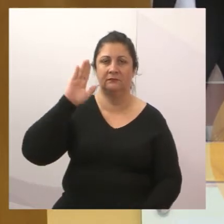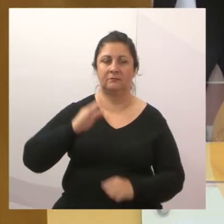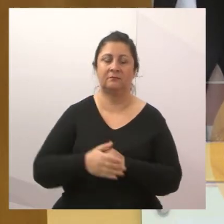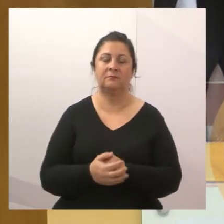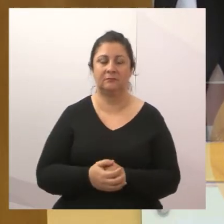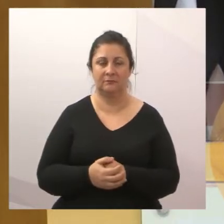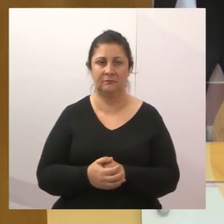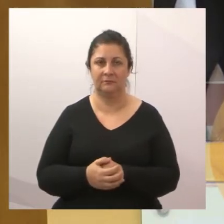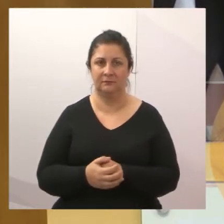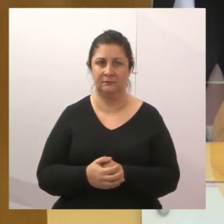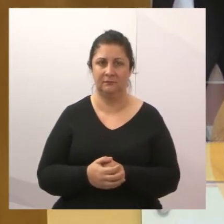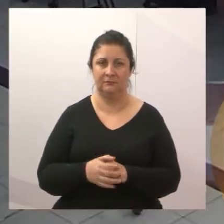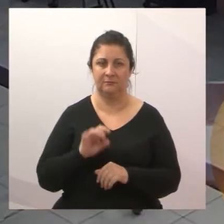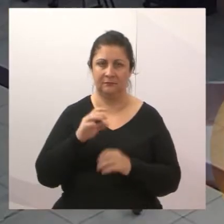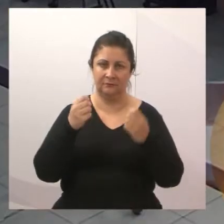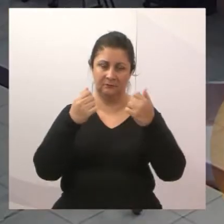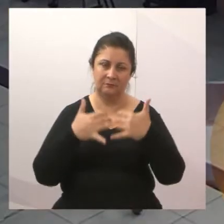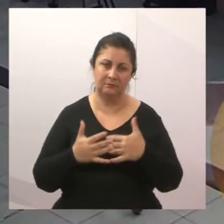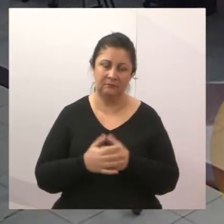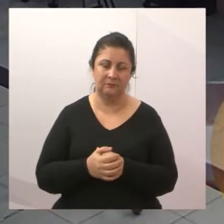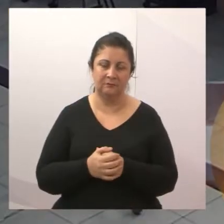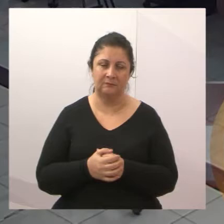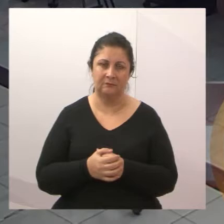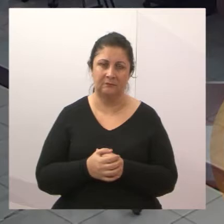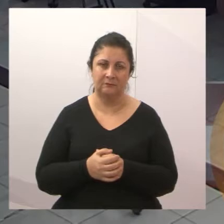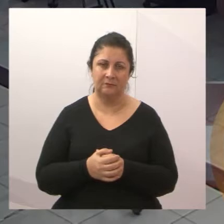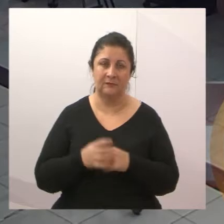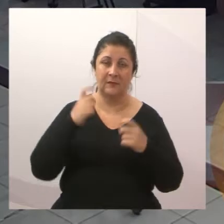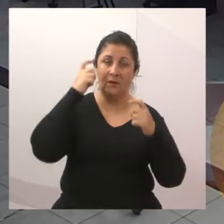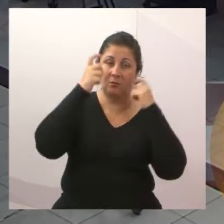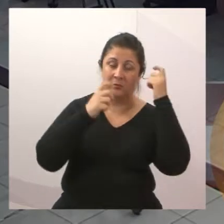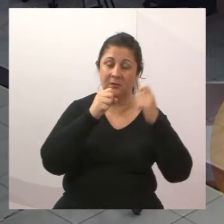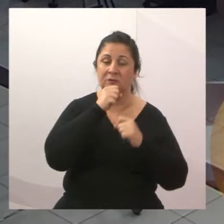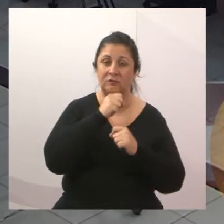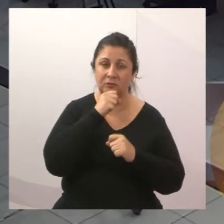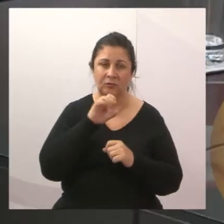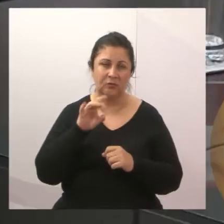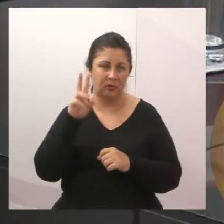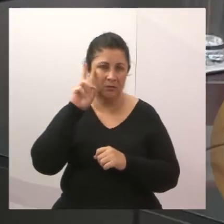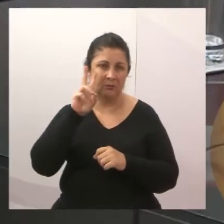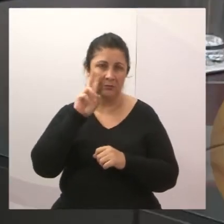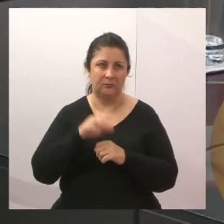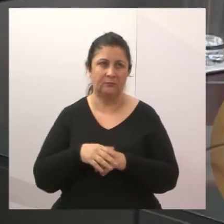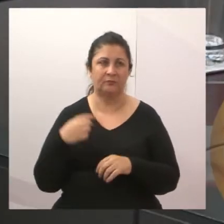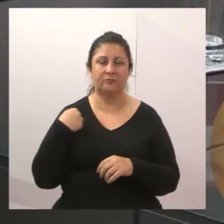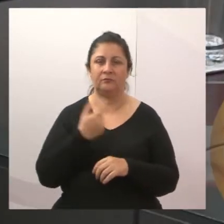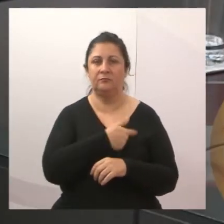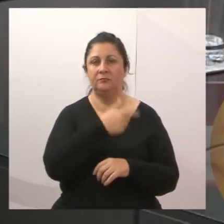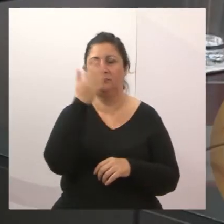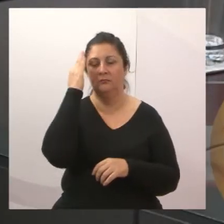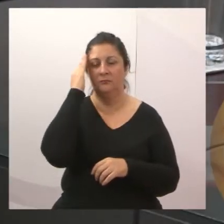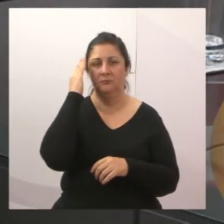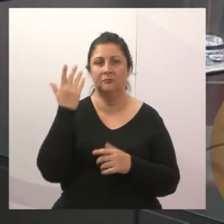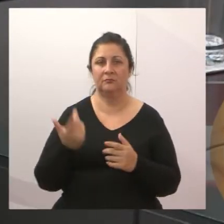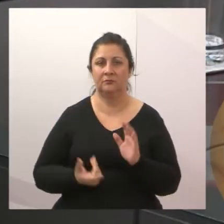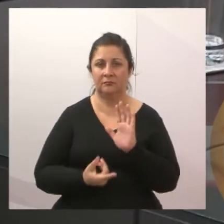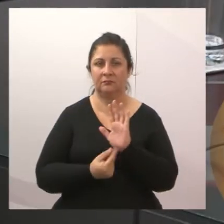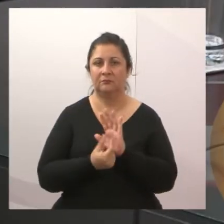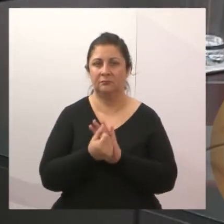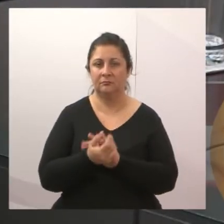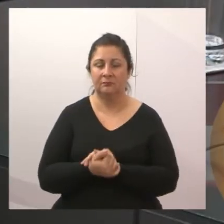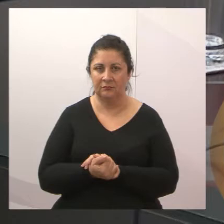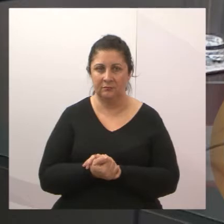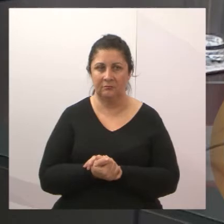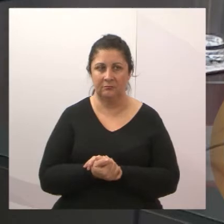não. Só falando então, como você mencionou em relação à preocupação com os idosos, só lembrando, a gente sabe realmente da dificuldade das emendas impositivas e